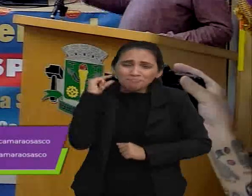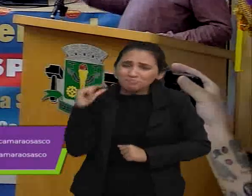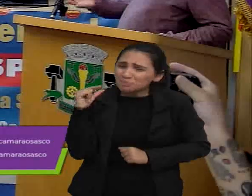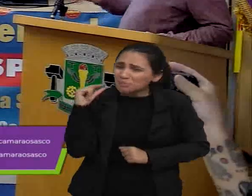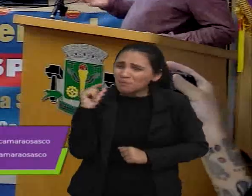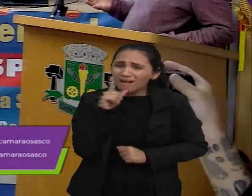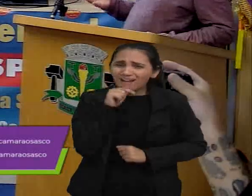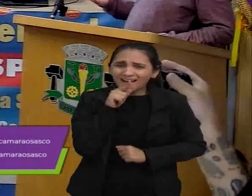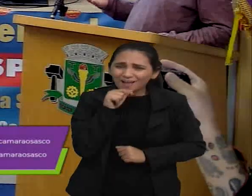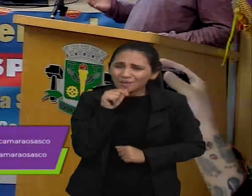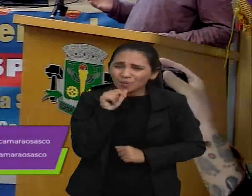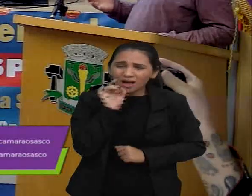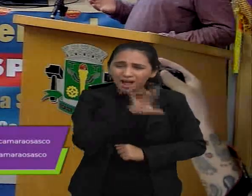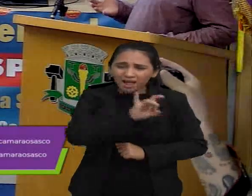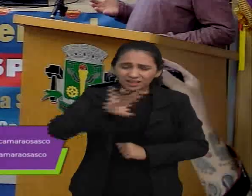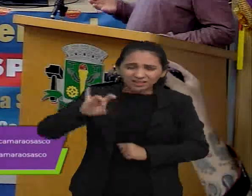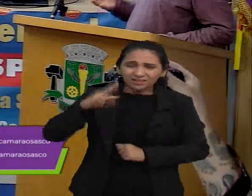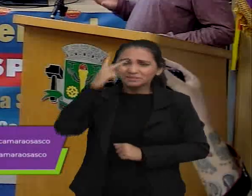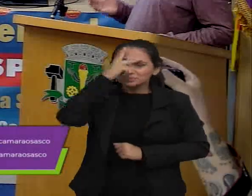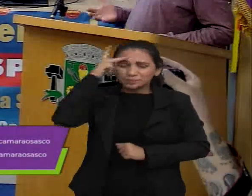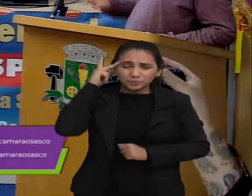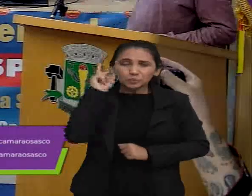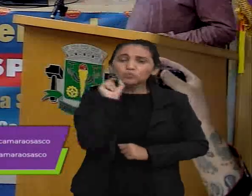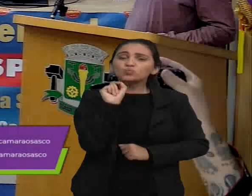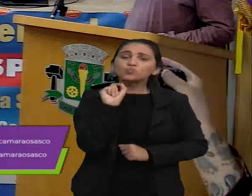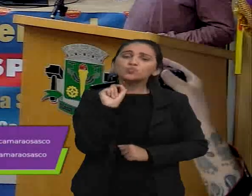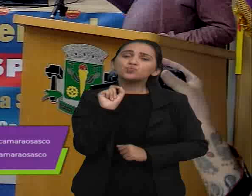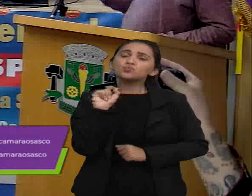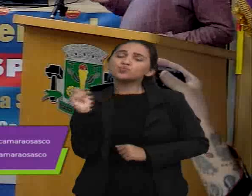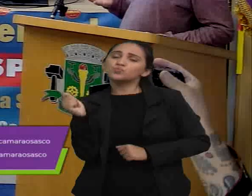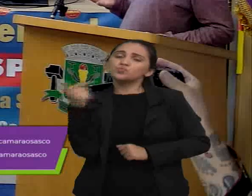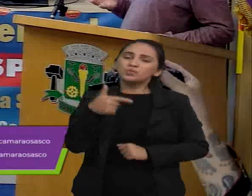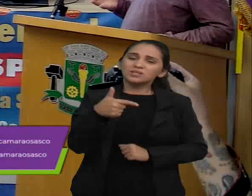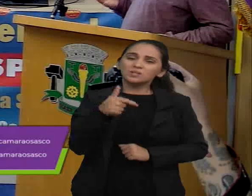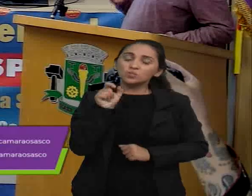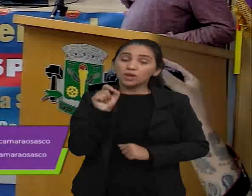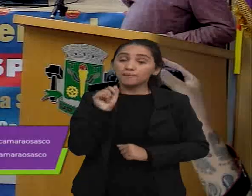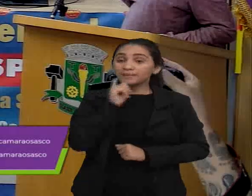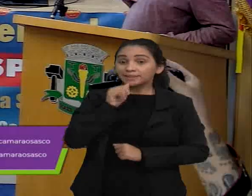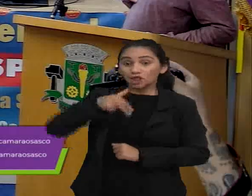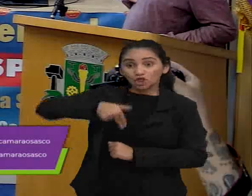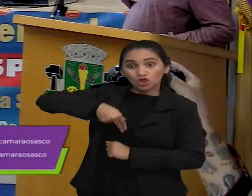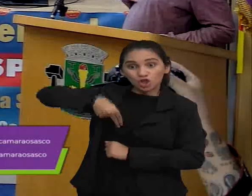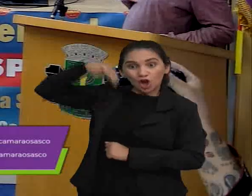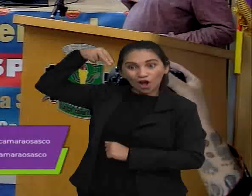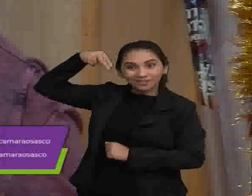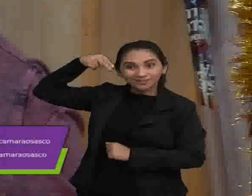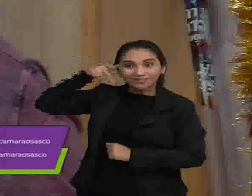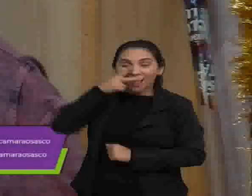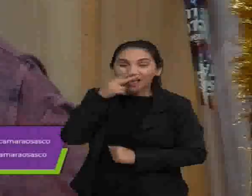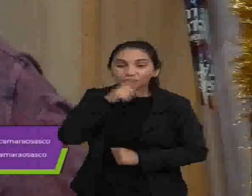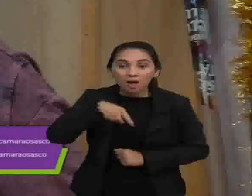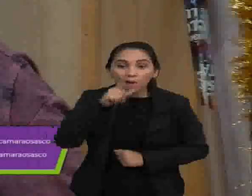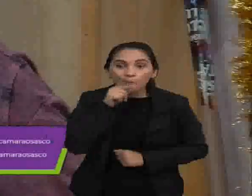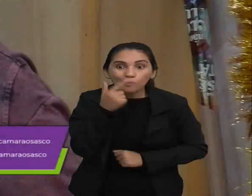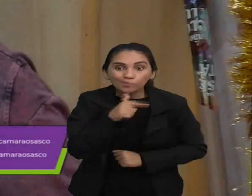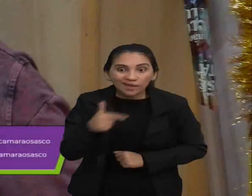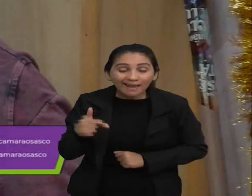disponível por pessoa do que nas cidades do Nordeste que a gente acha que são secas.